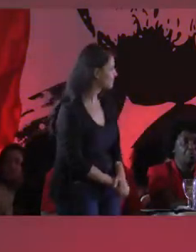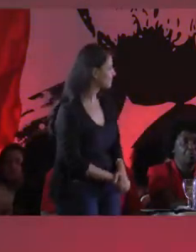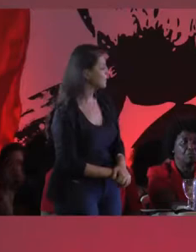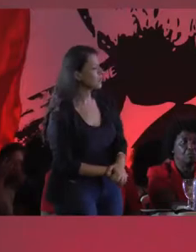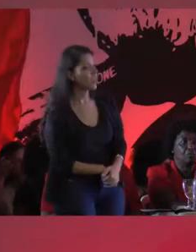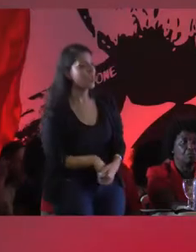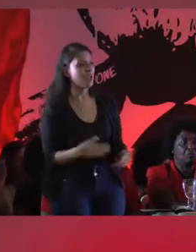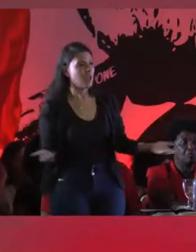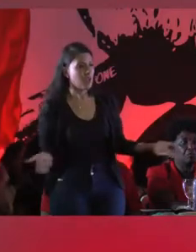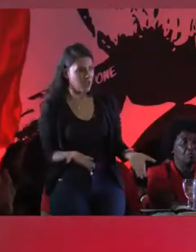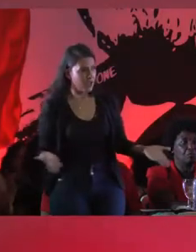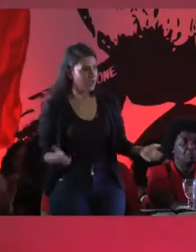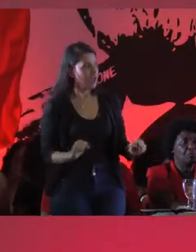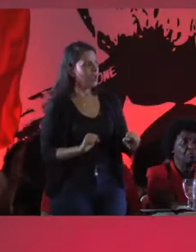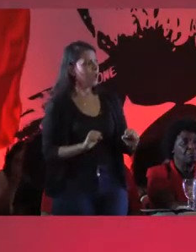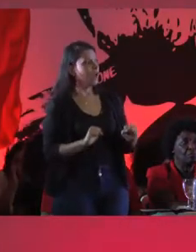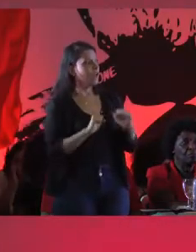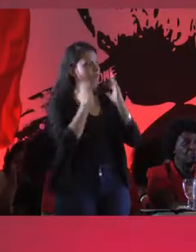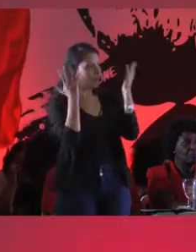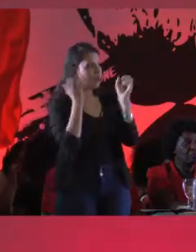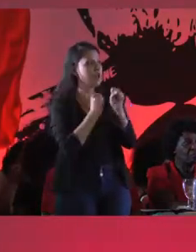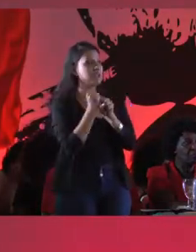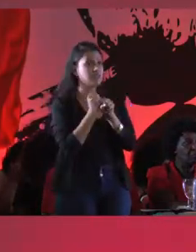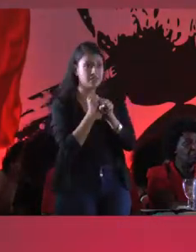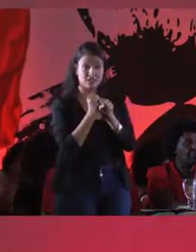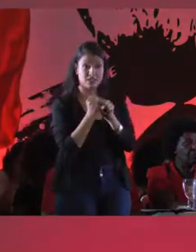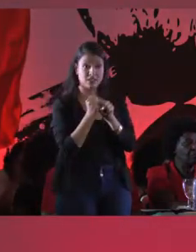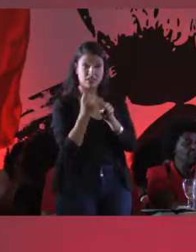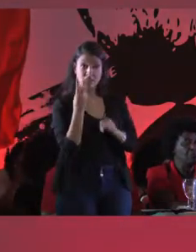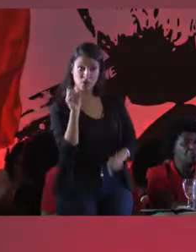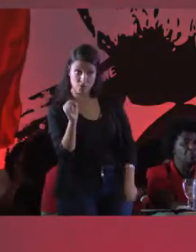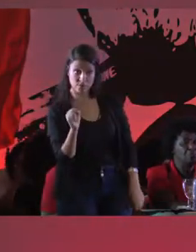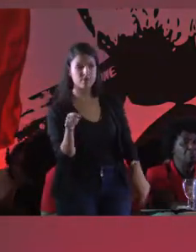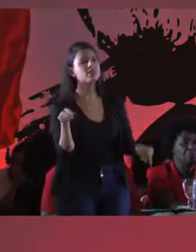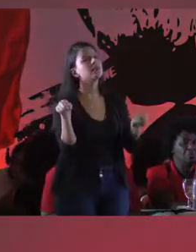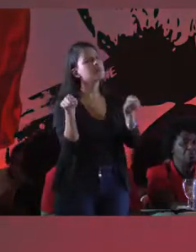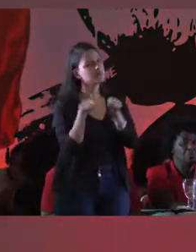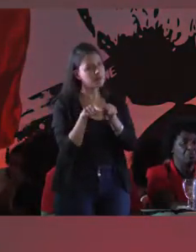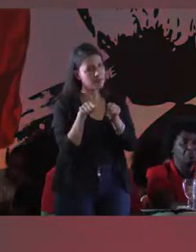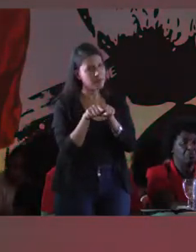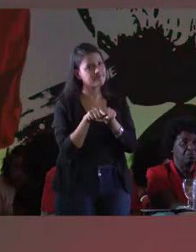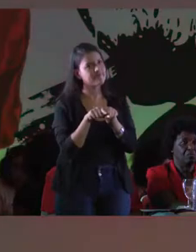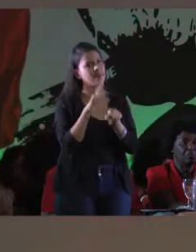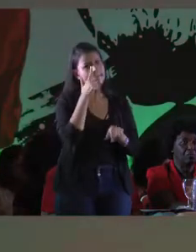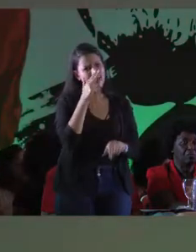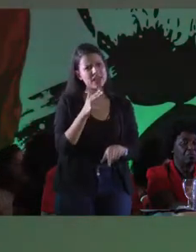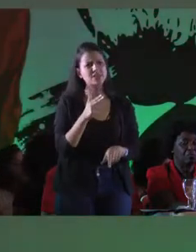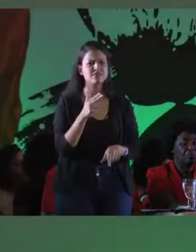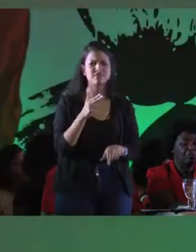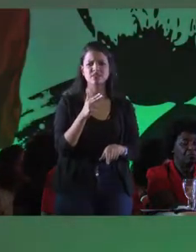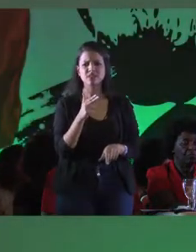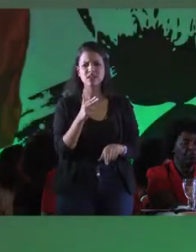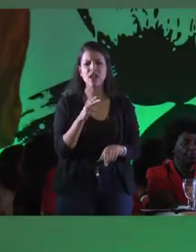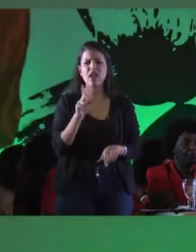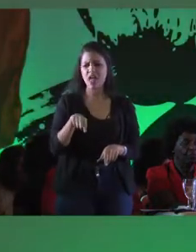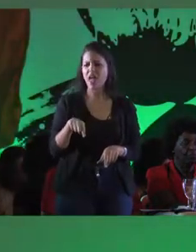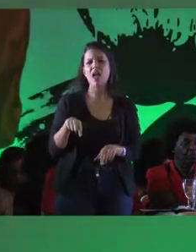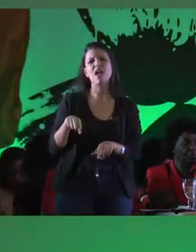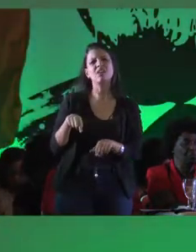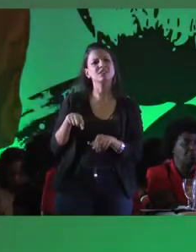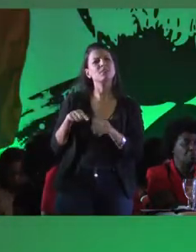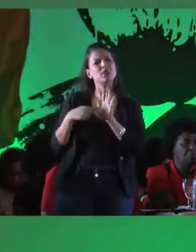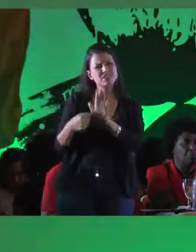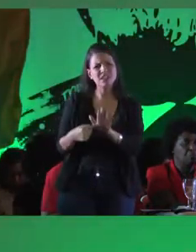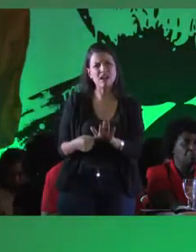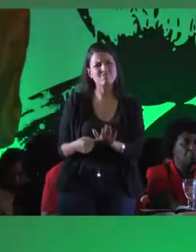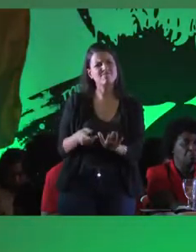Esse ato de aniversário, presidente, também é um ato de desagravo ao senhor. Desagravo pela perseguição